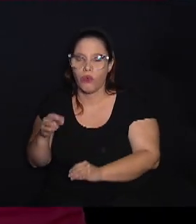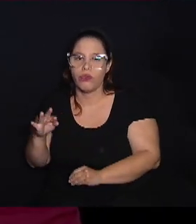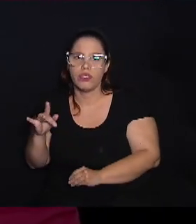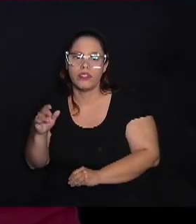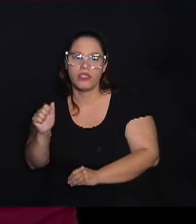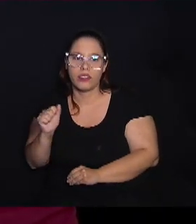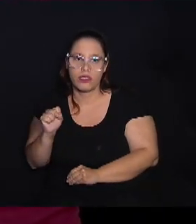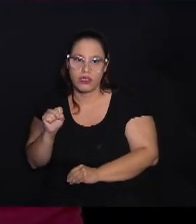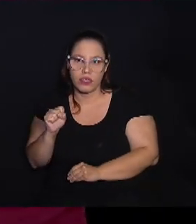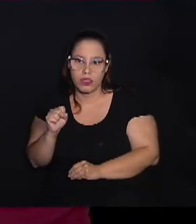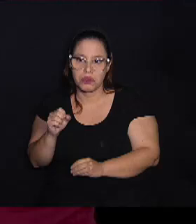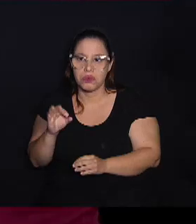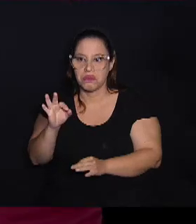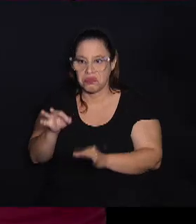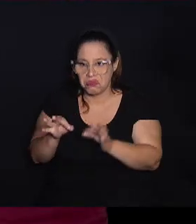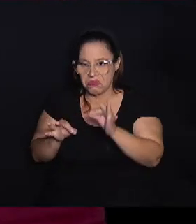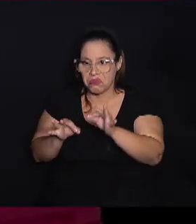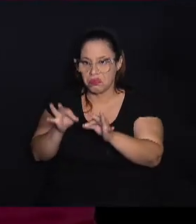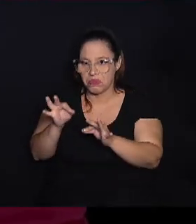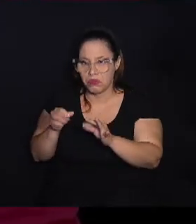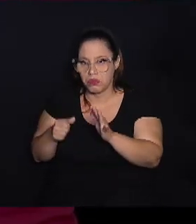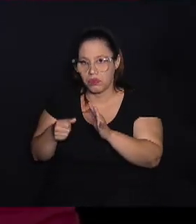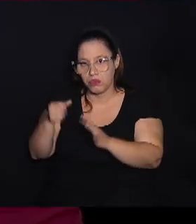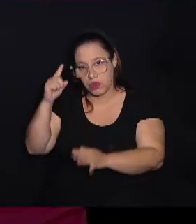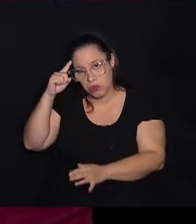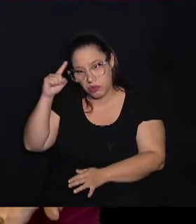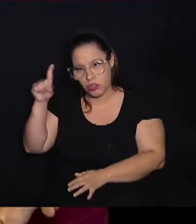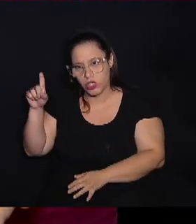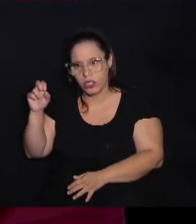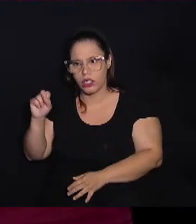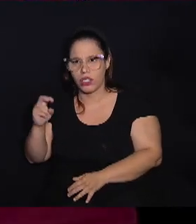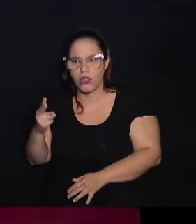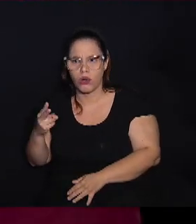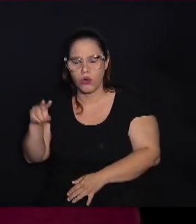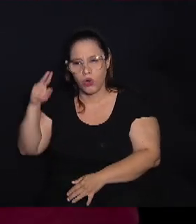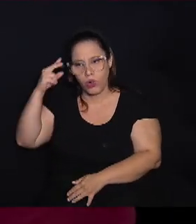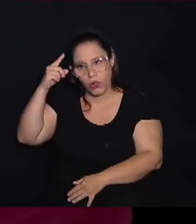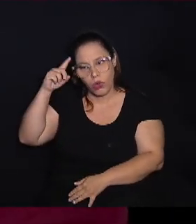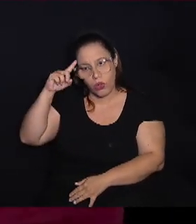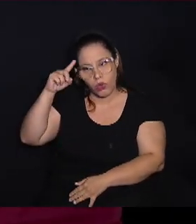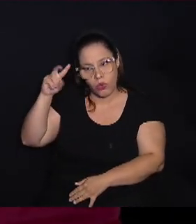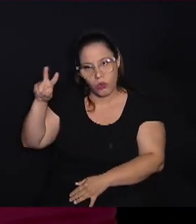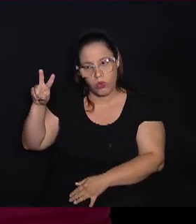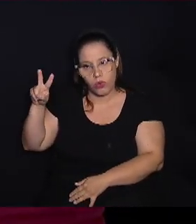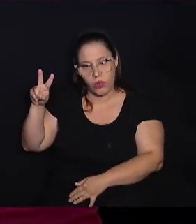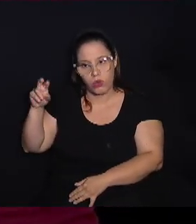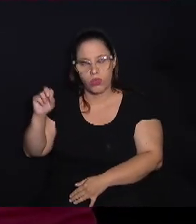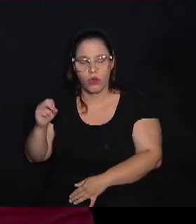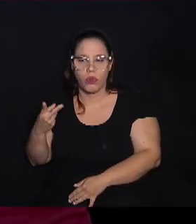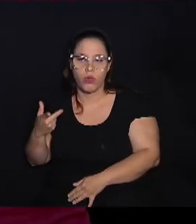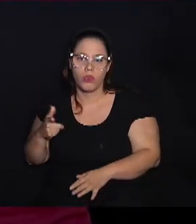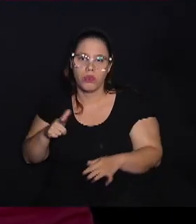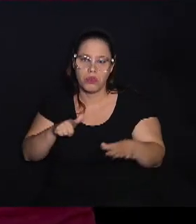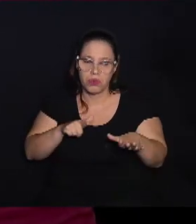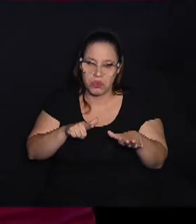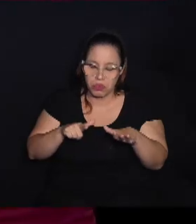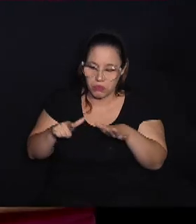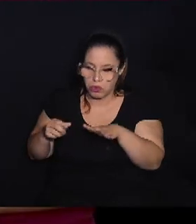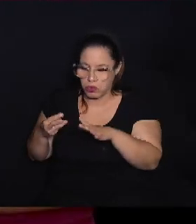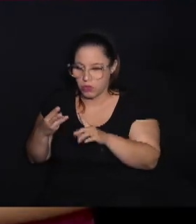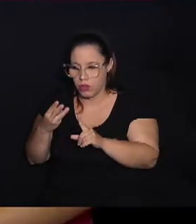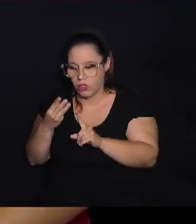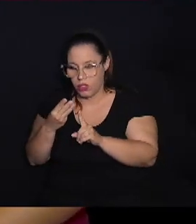ou oficinas pontuais, né? Por exemplo, de 1 dia, 2 dias, 1 semana, 3 meses, ou ao longo do ano em